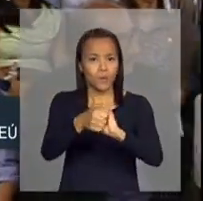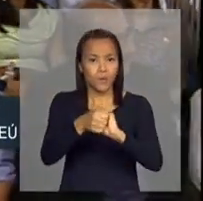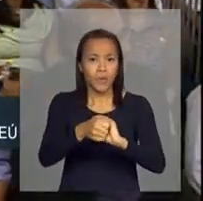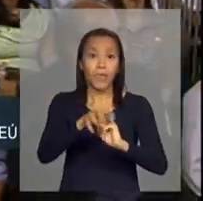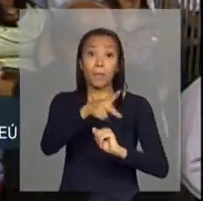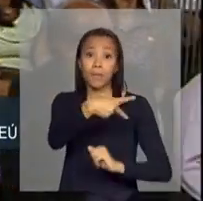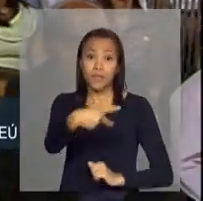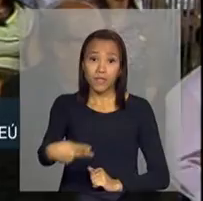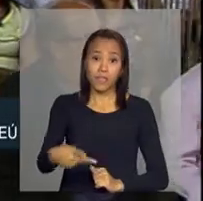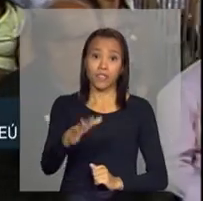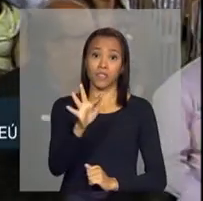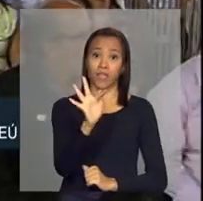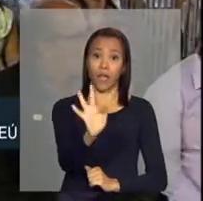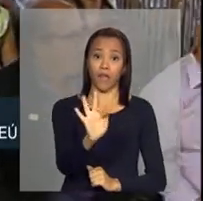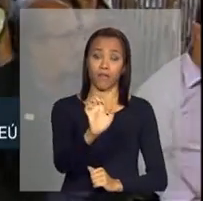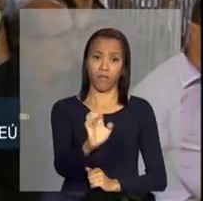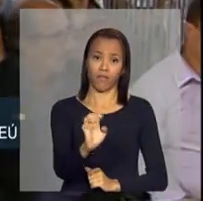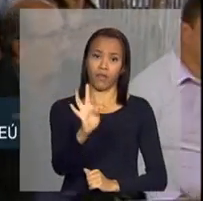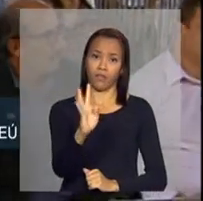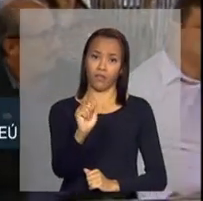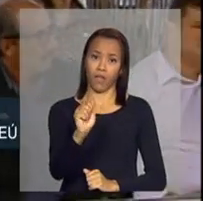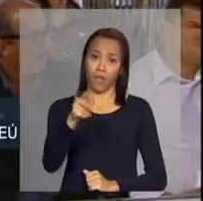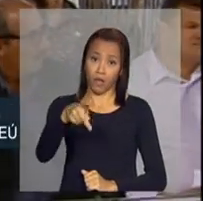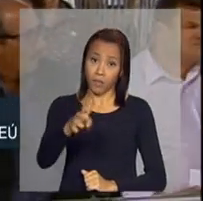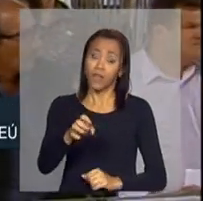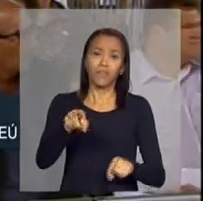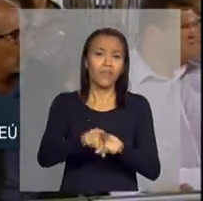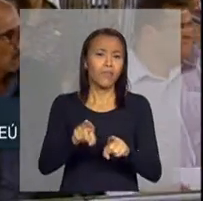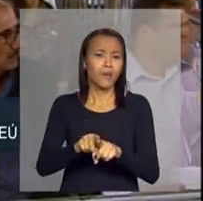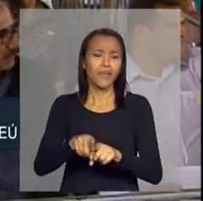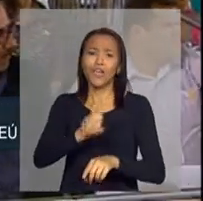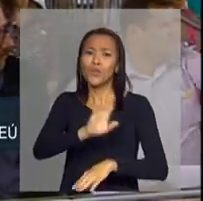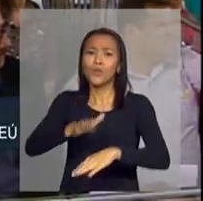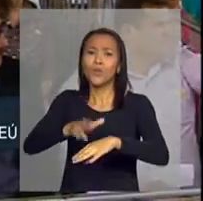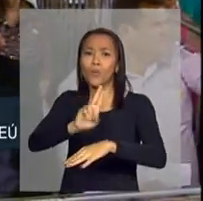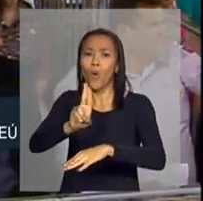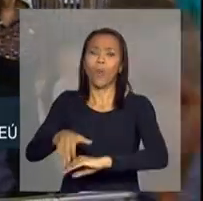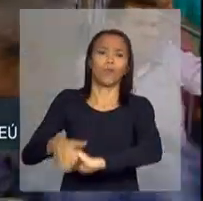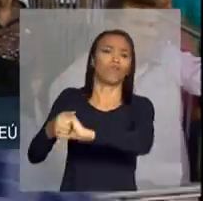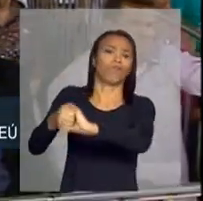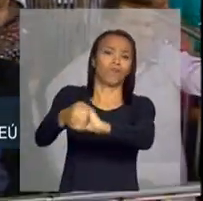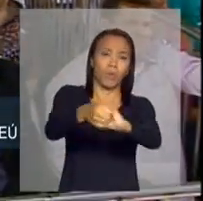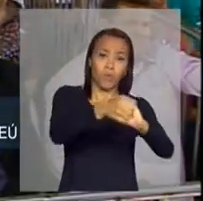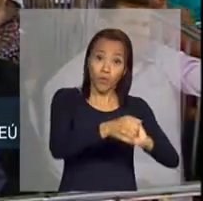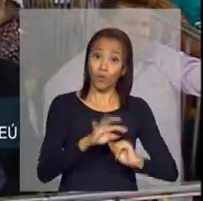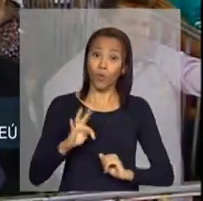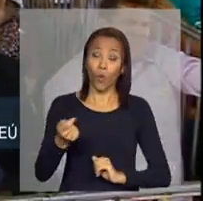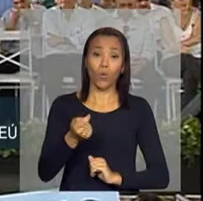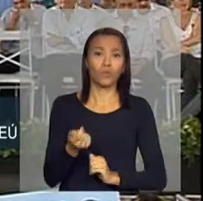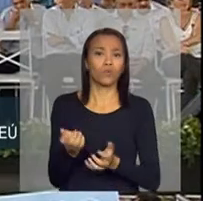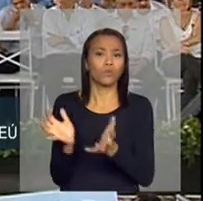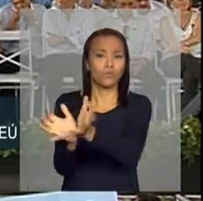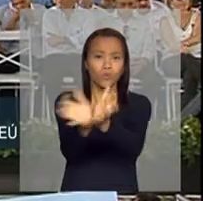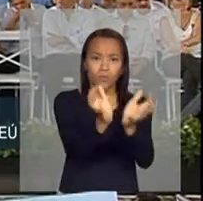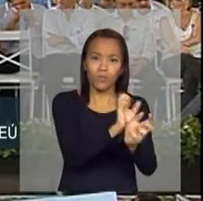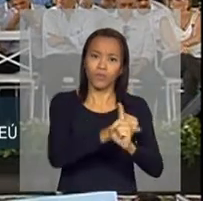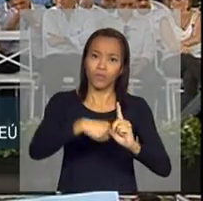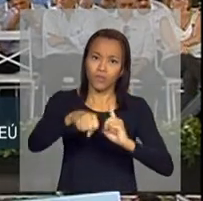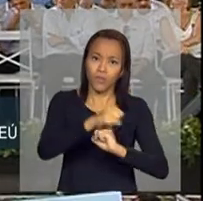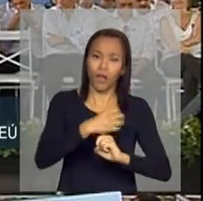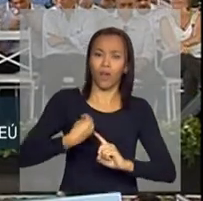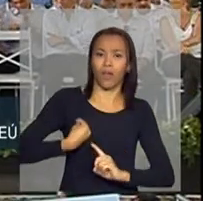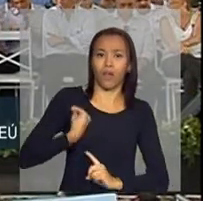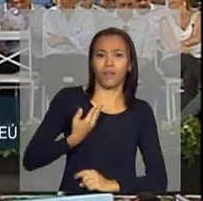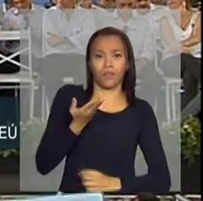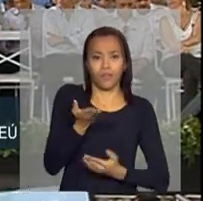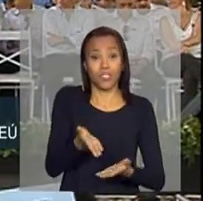da FETAP, em nome de quem cumprimento todo o movimento social aqui representado, que passaram agora às